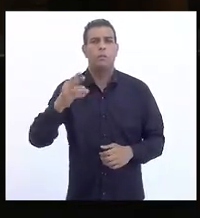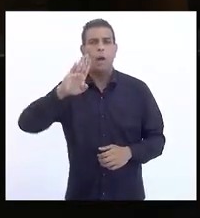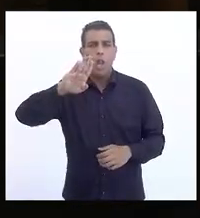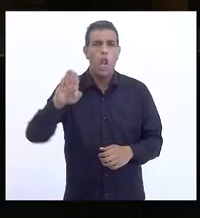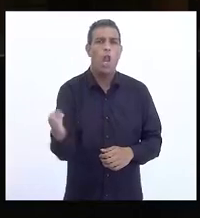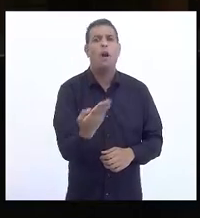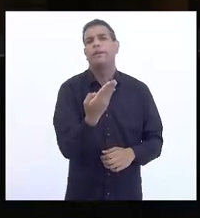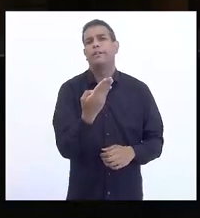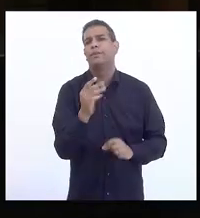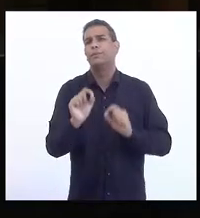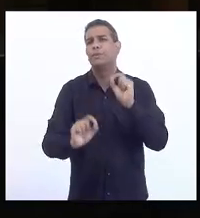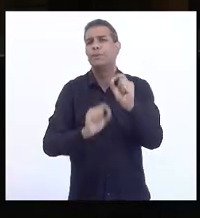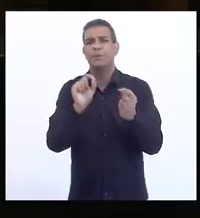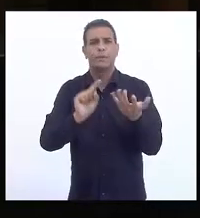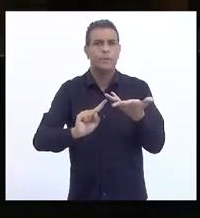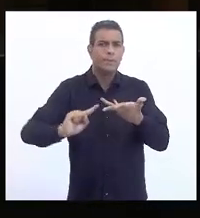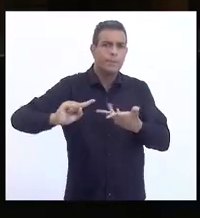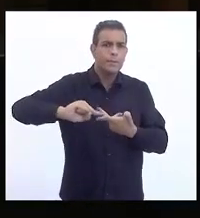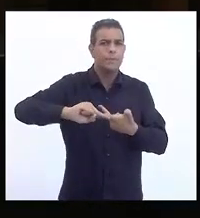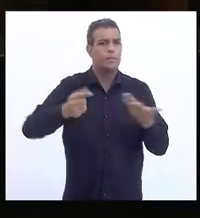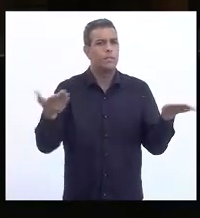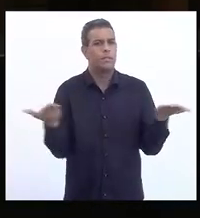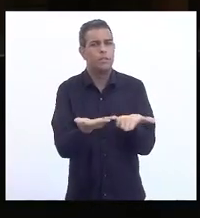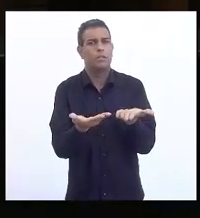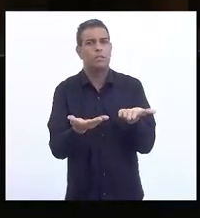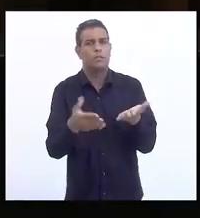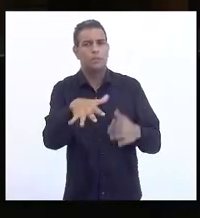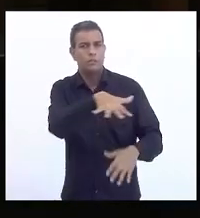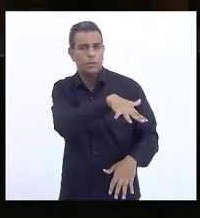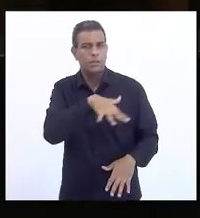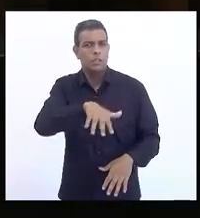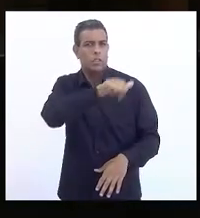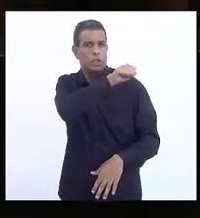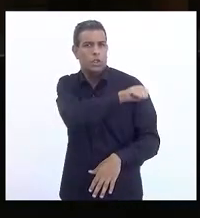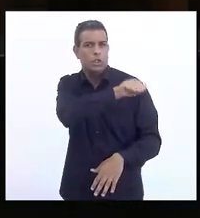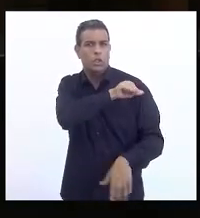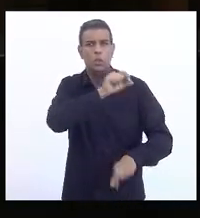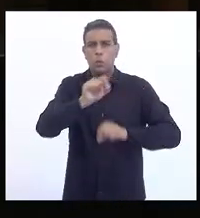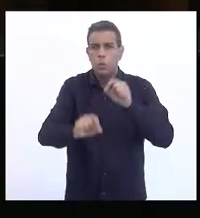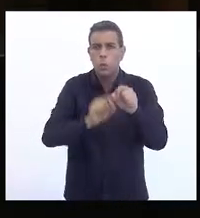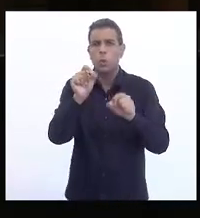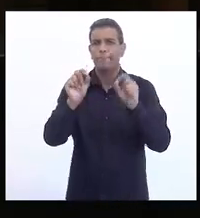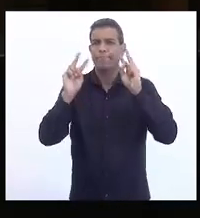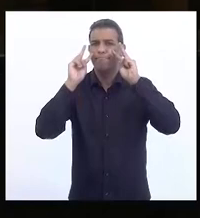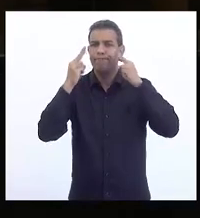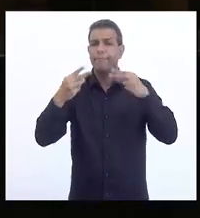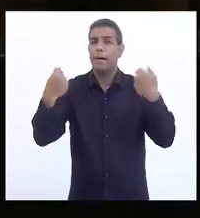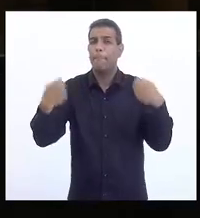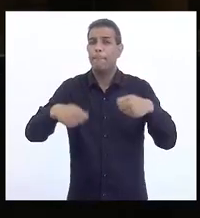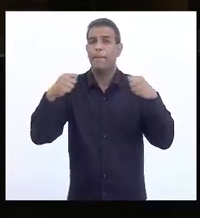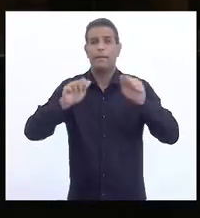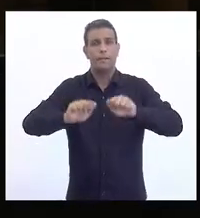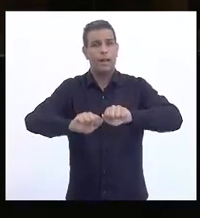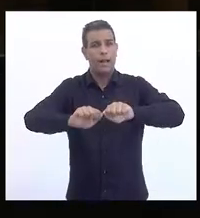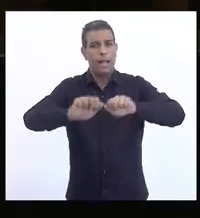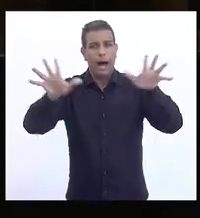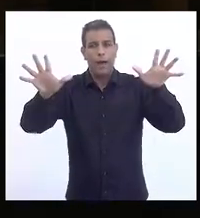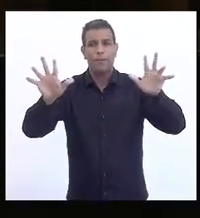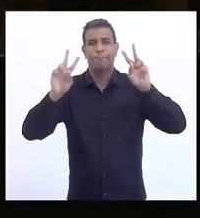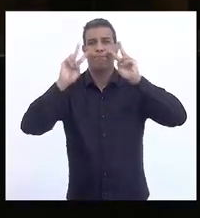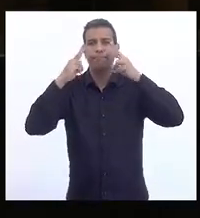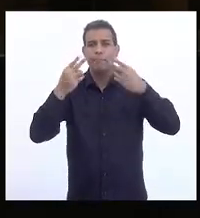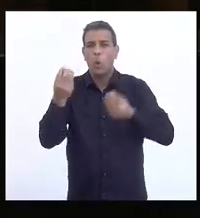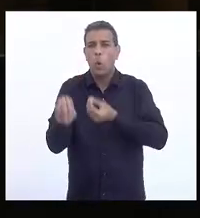bilhões no orçamento do Estado e nós precisamos ter transparência